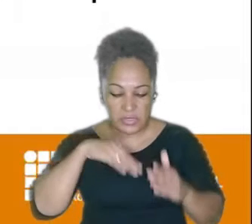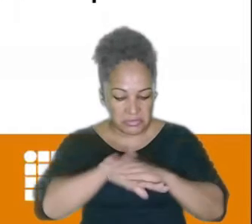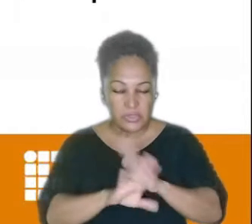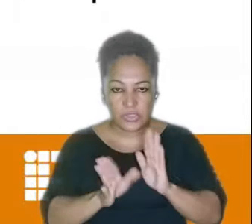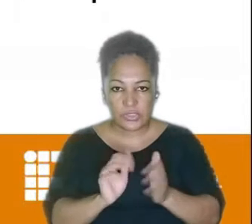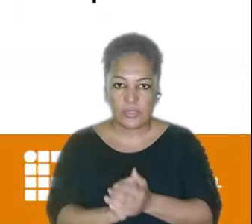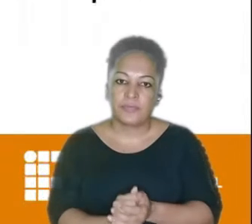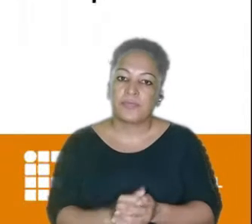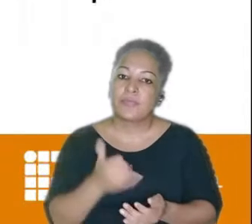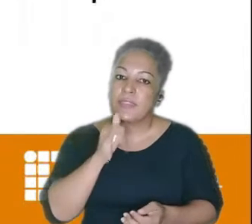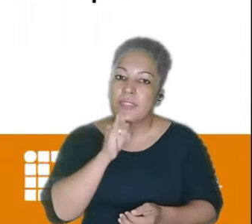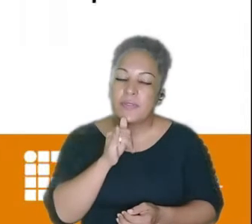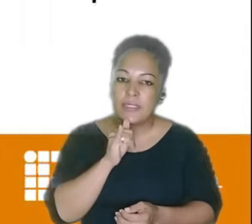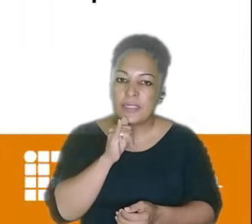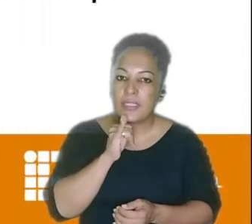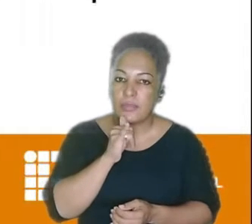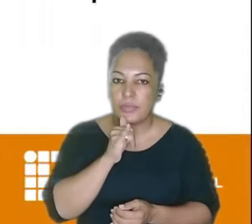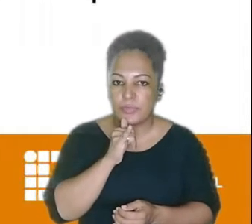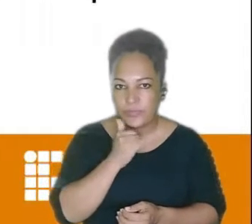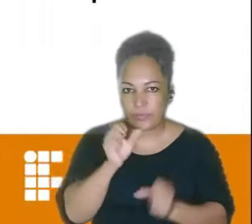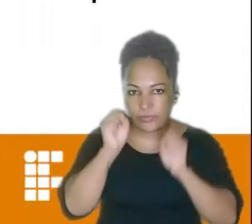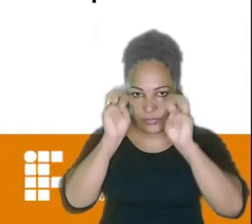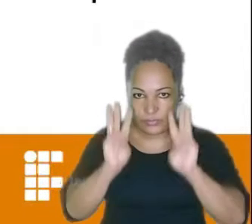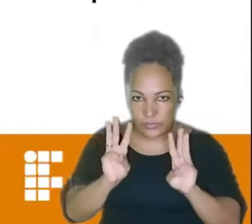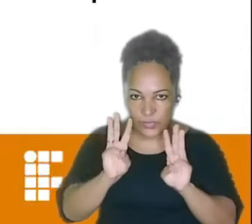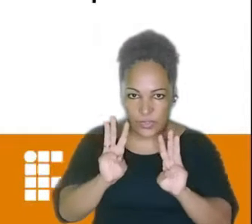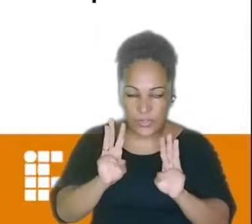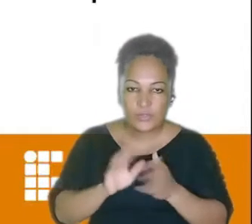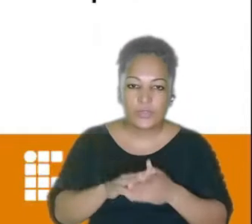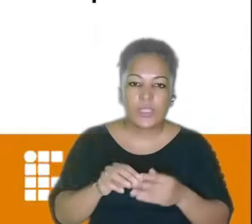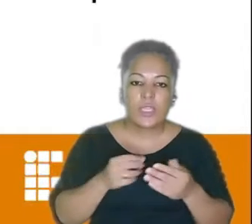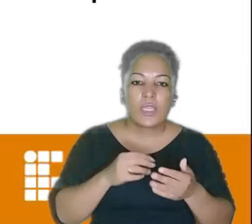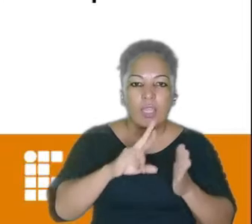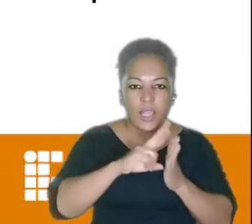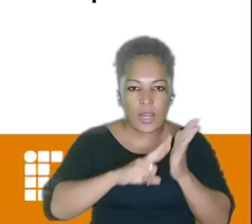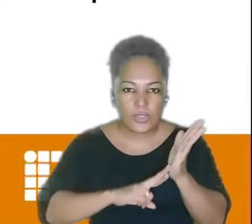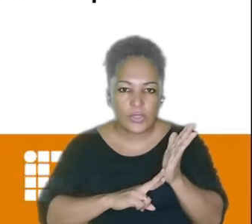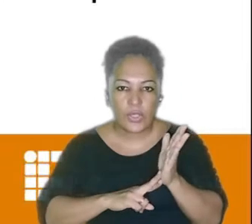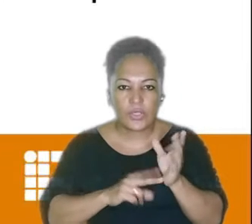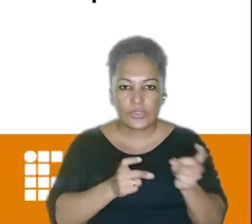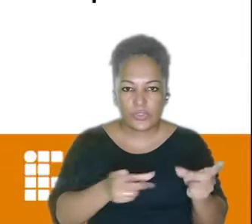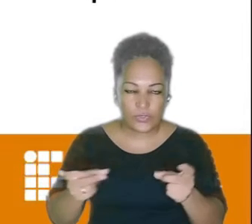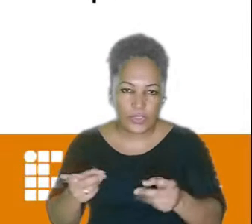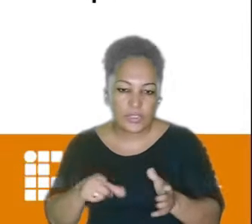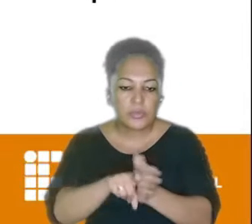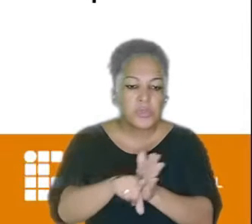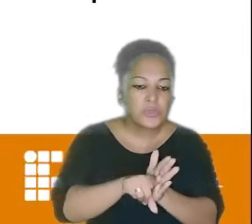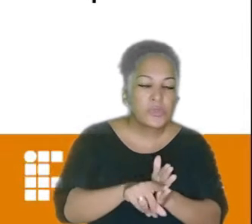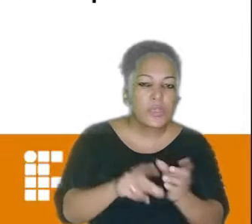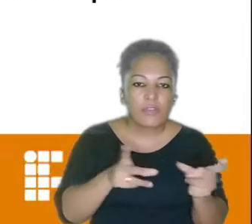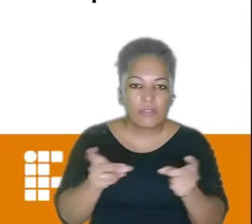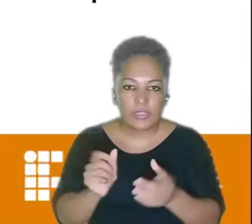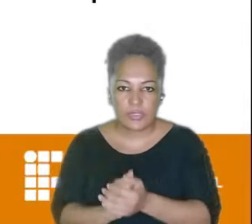existe, óbvio, né? Então, por exemplo, requisitos de software, tipo emitir relatório de vendas, consultar clientes cadastrados, consultar